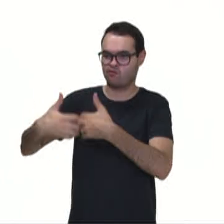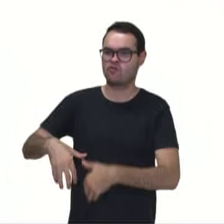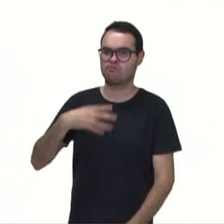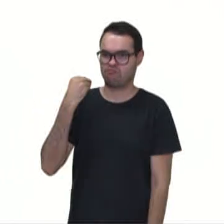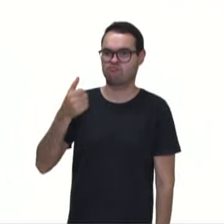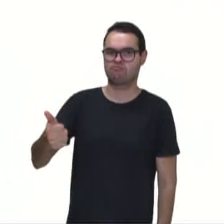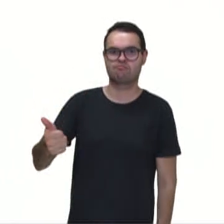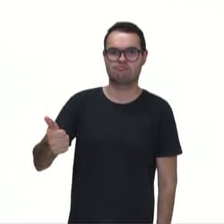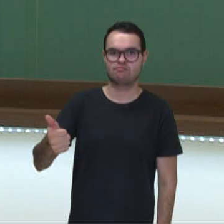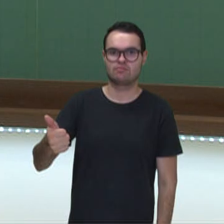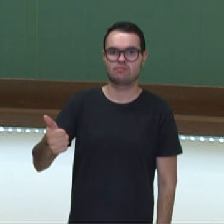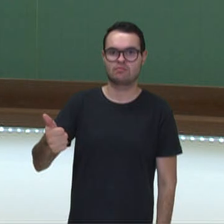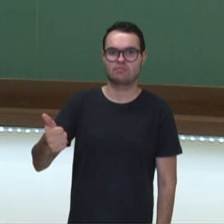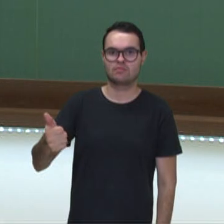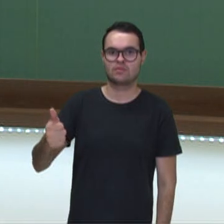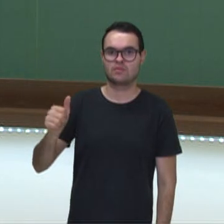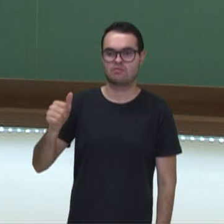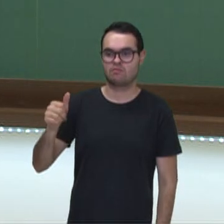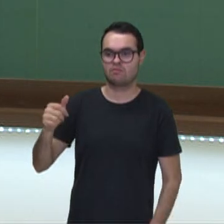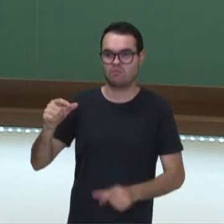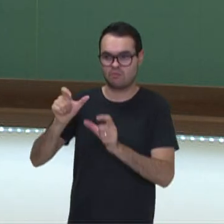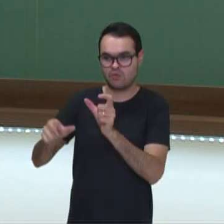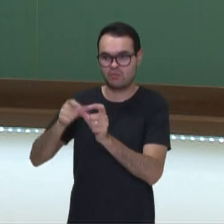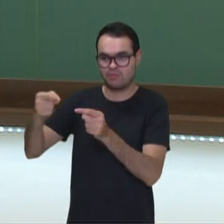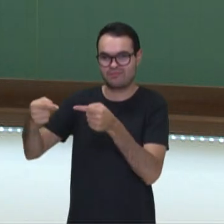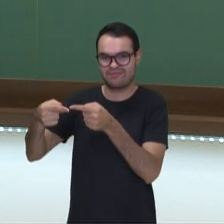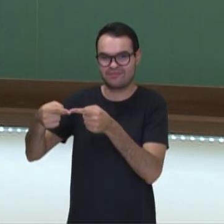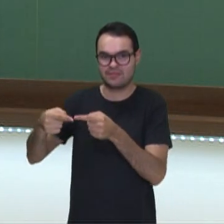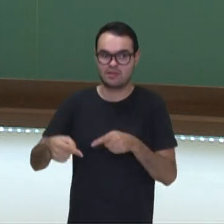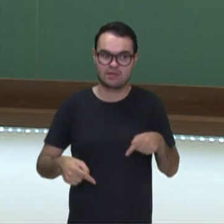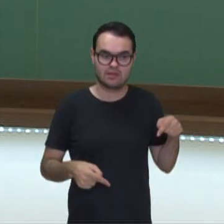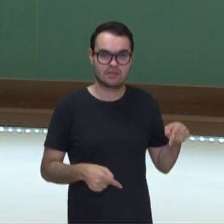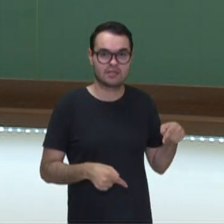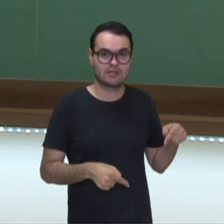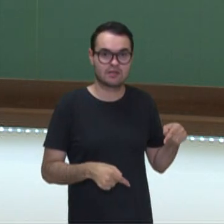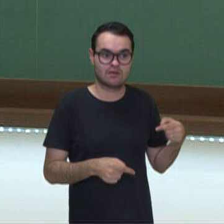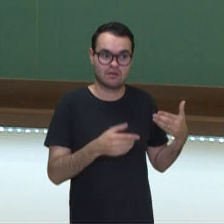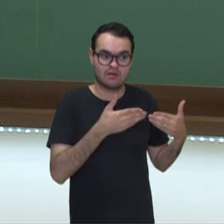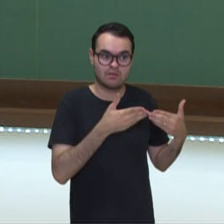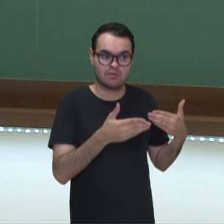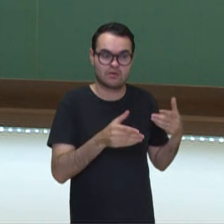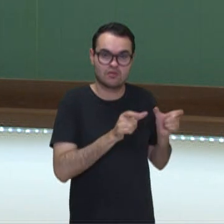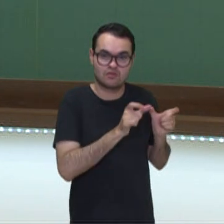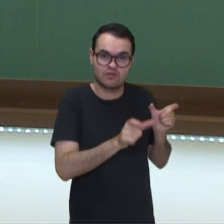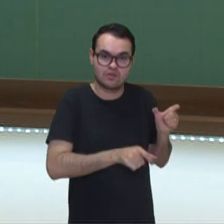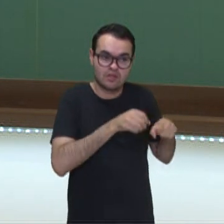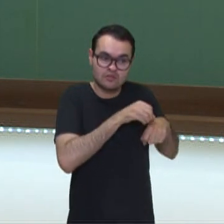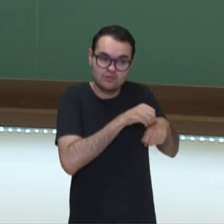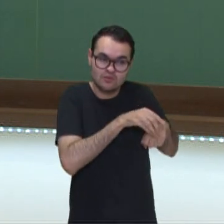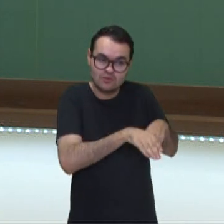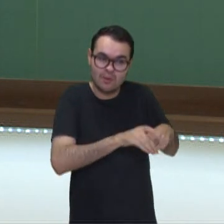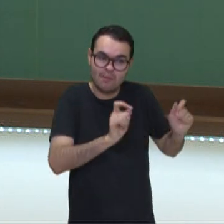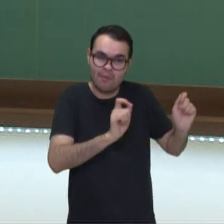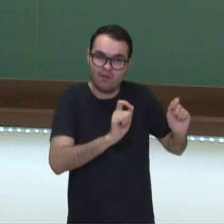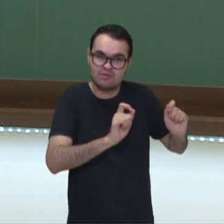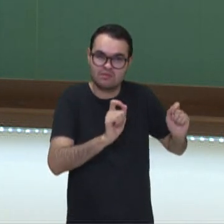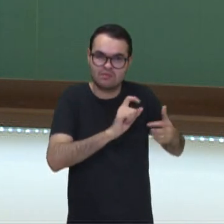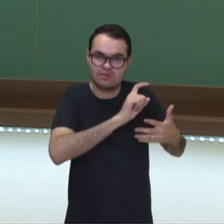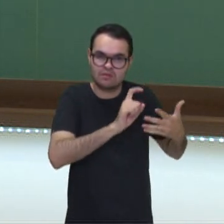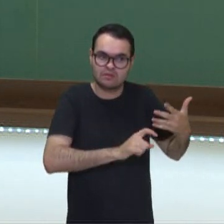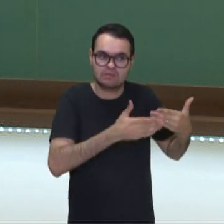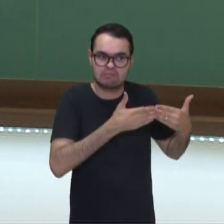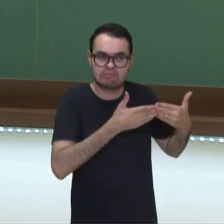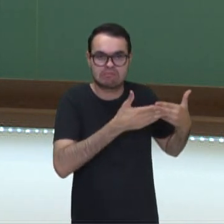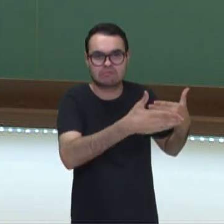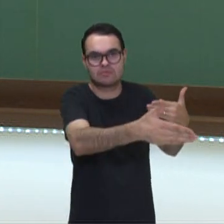funciona, flexionado funciona, aqui ele indica, na verdade, ele sugere uma possibilidade,